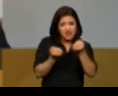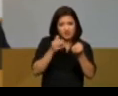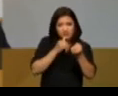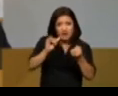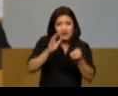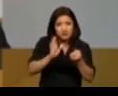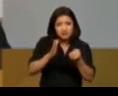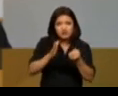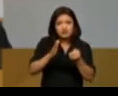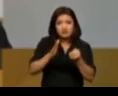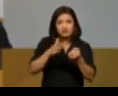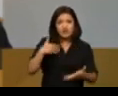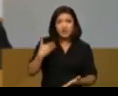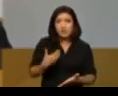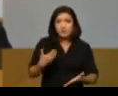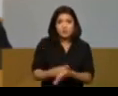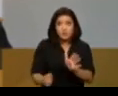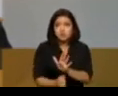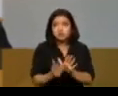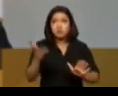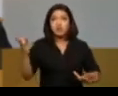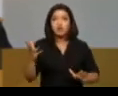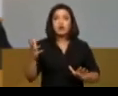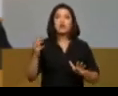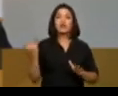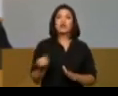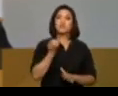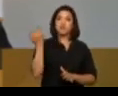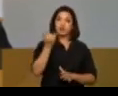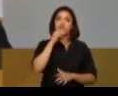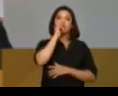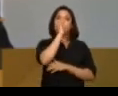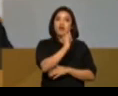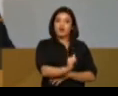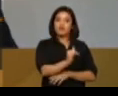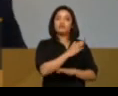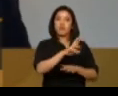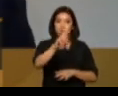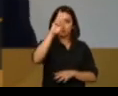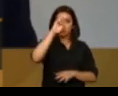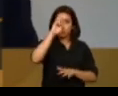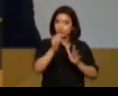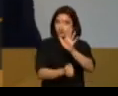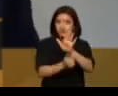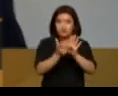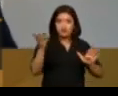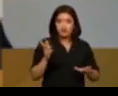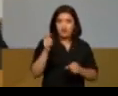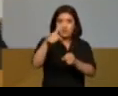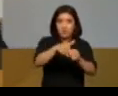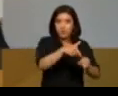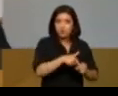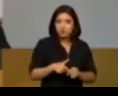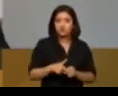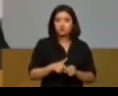estiver tão próximo, é importante avisar rapidamente os donos de das centenas de milhares de postos de